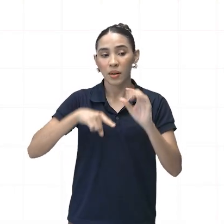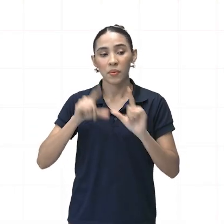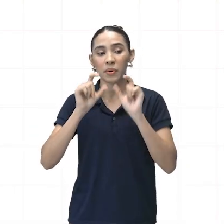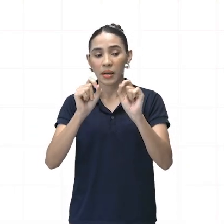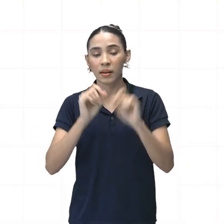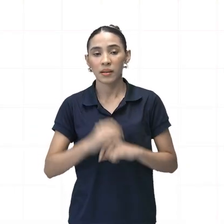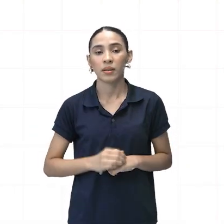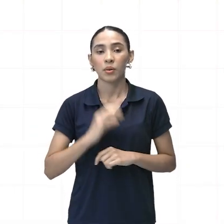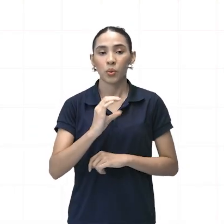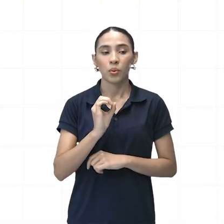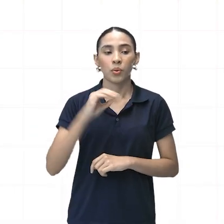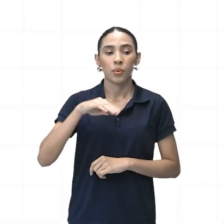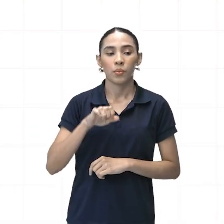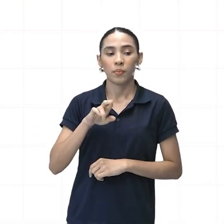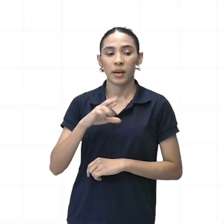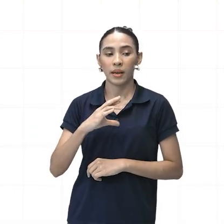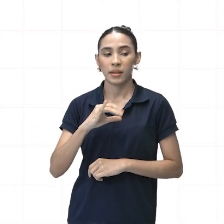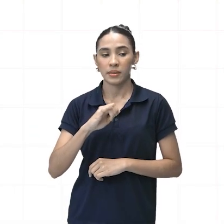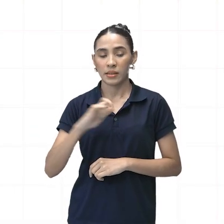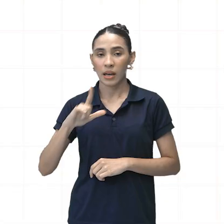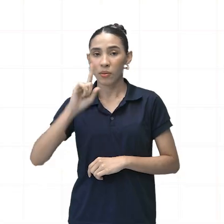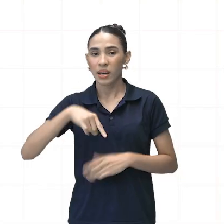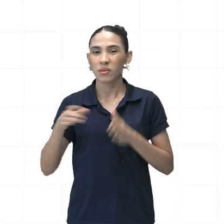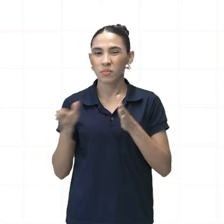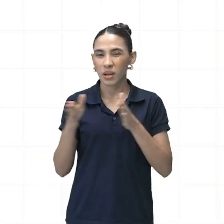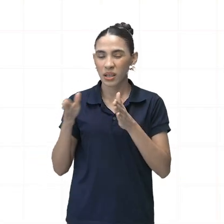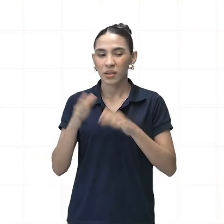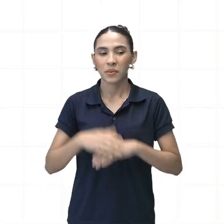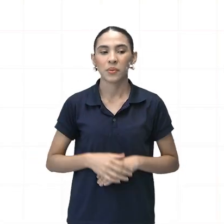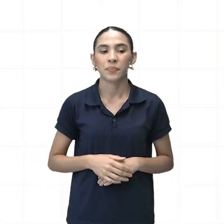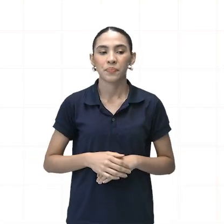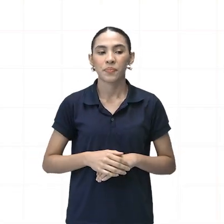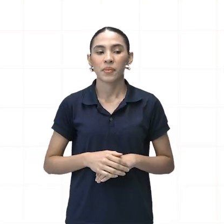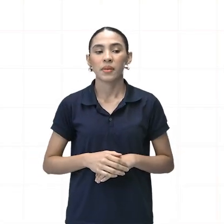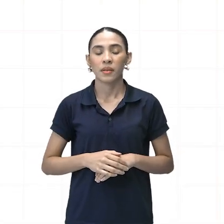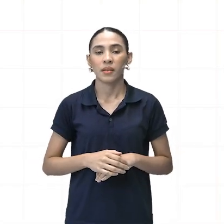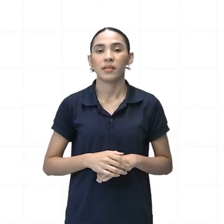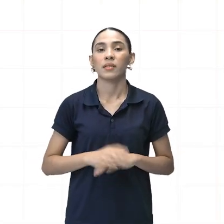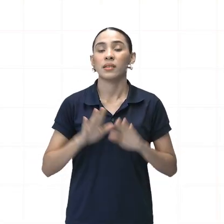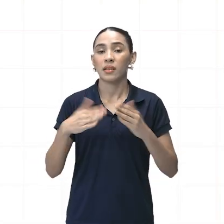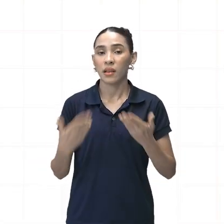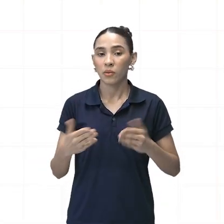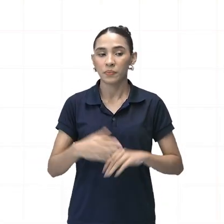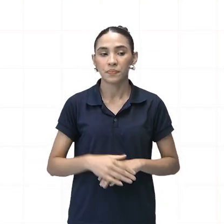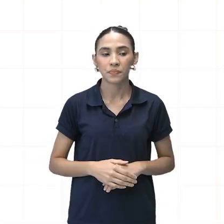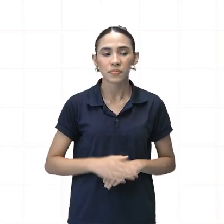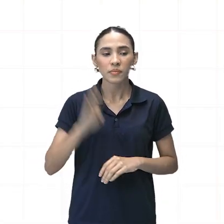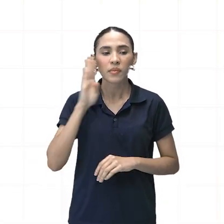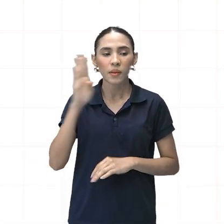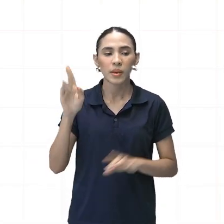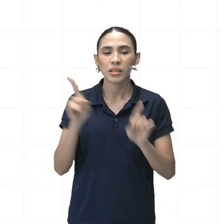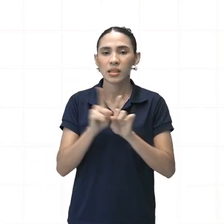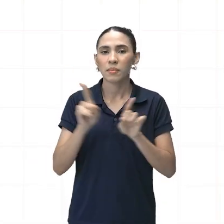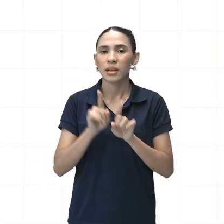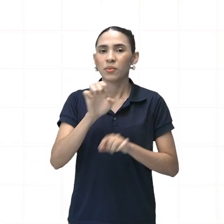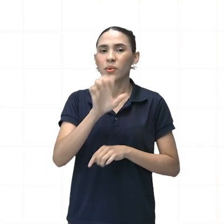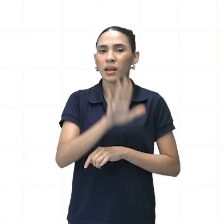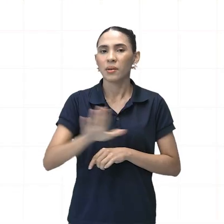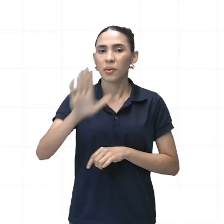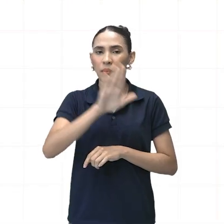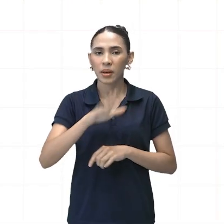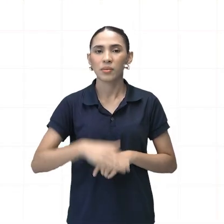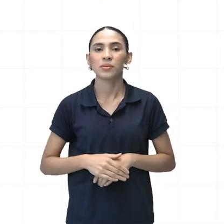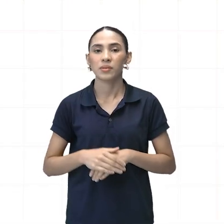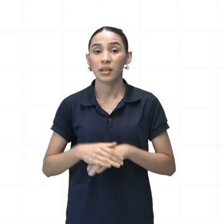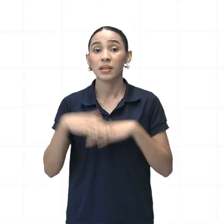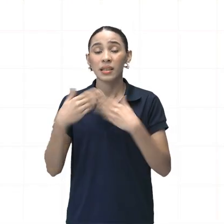capitalismo comercial, que era aí nesse período das grandes navegações, onde principalmente os europeus